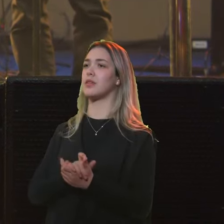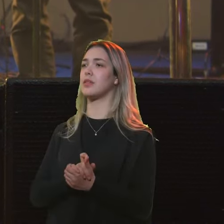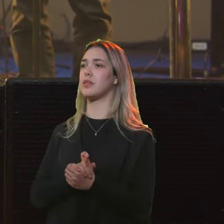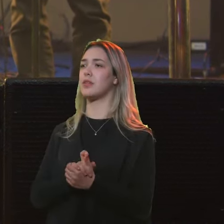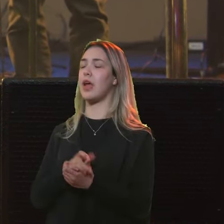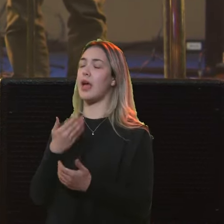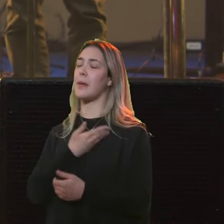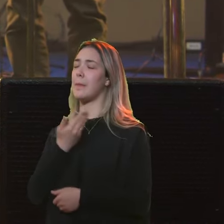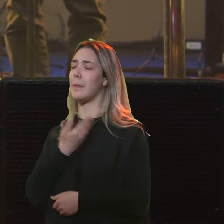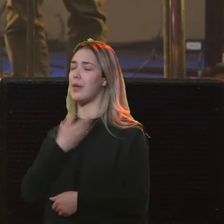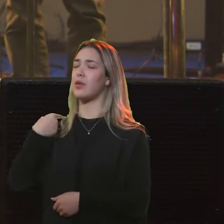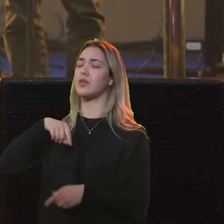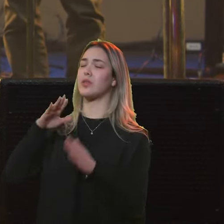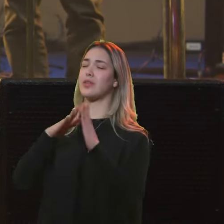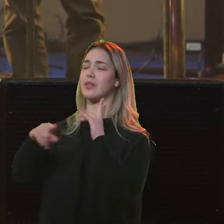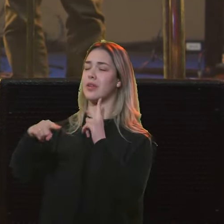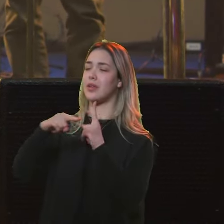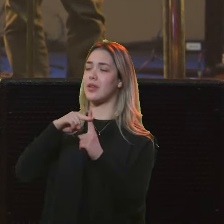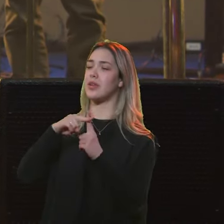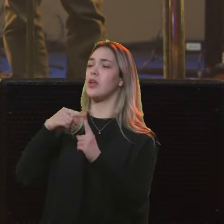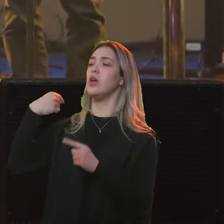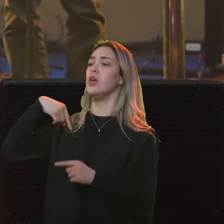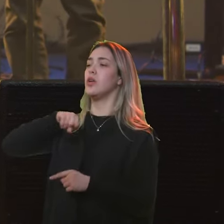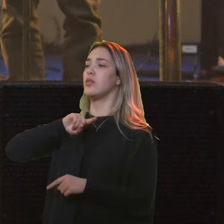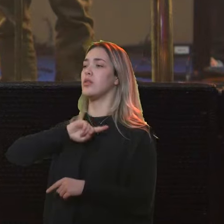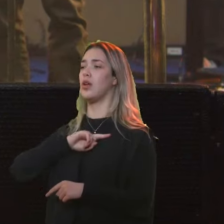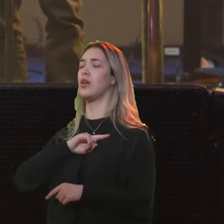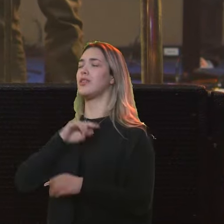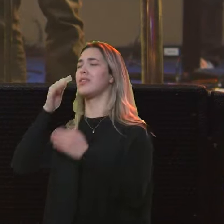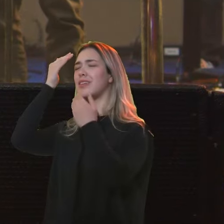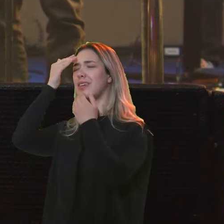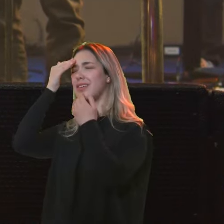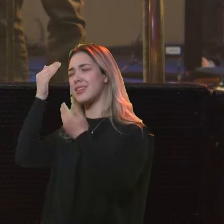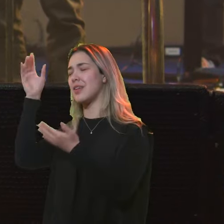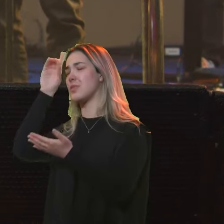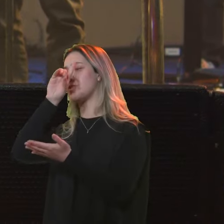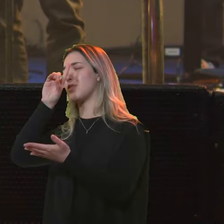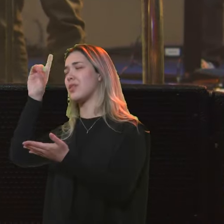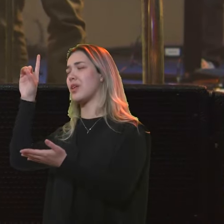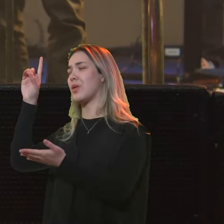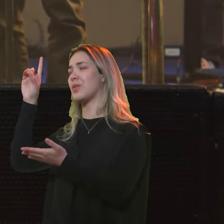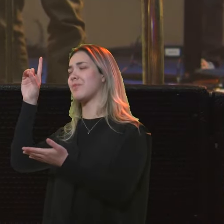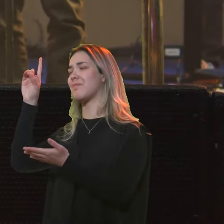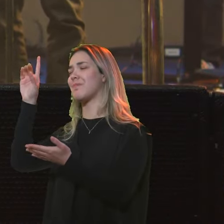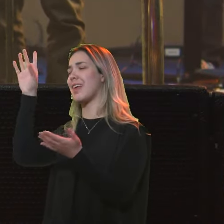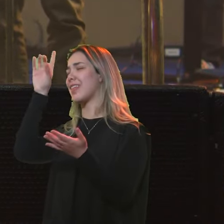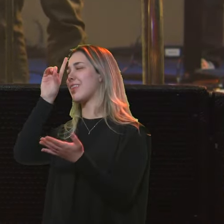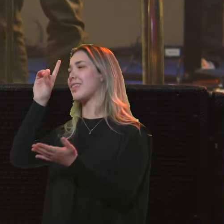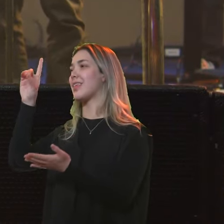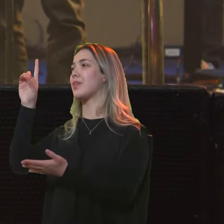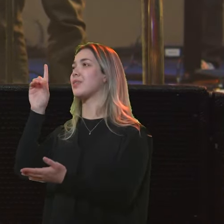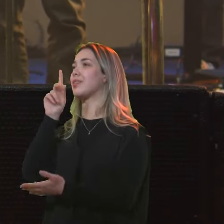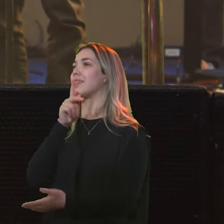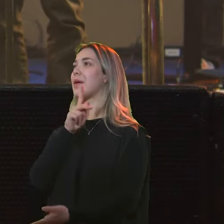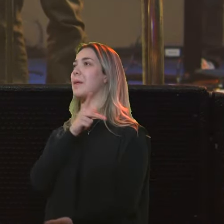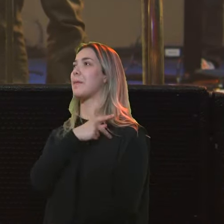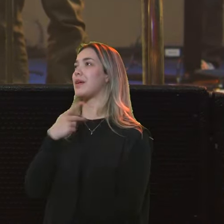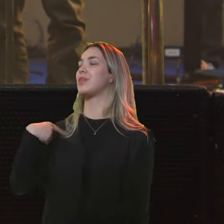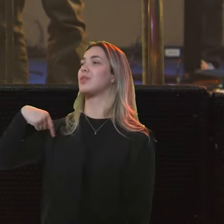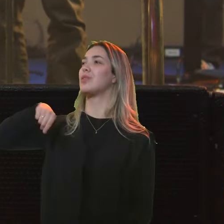igreja. Nós somos satisfeitos em Ti, porque o Senhor é o nosso pastor e nada tem nos faltado.